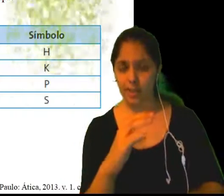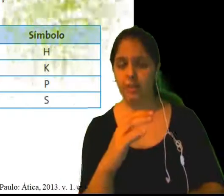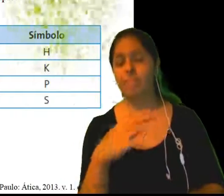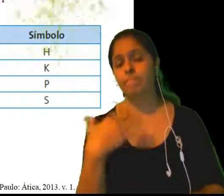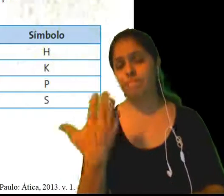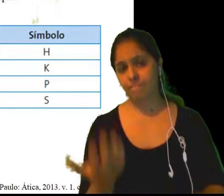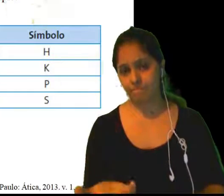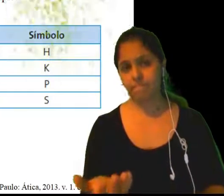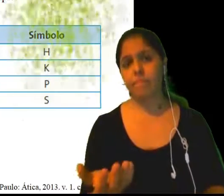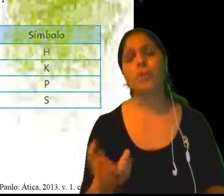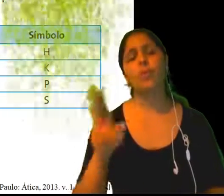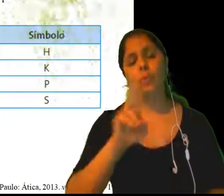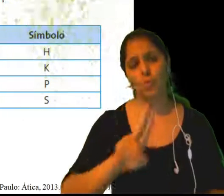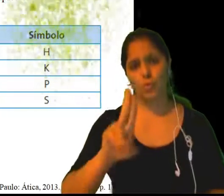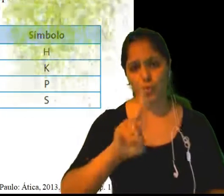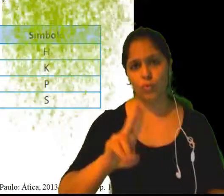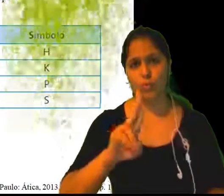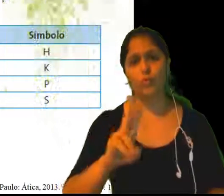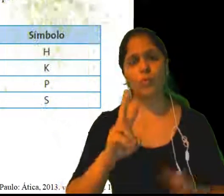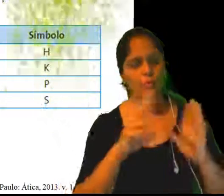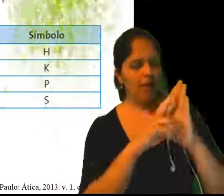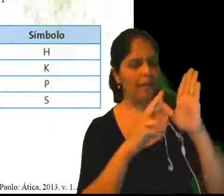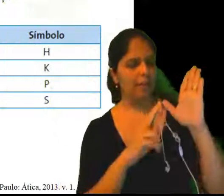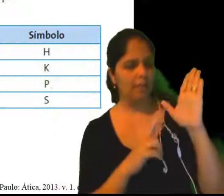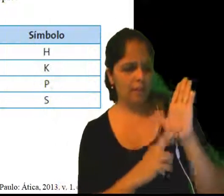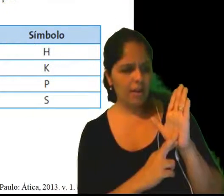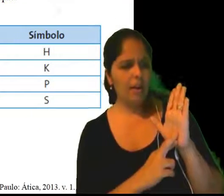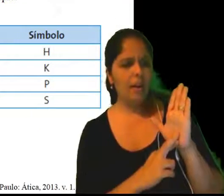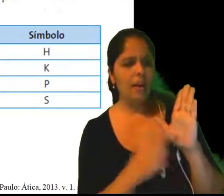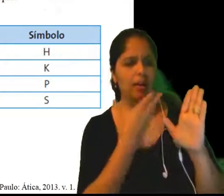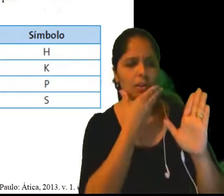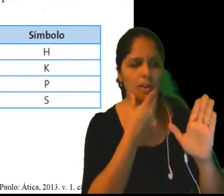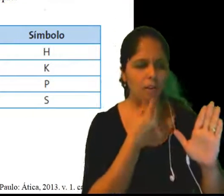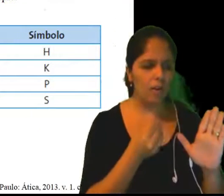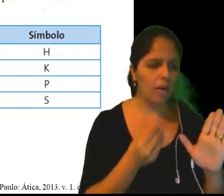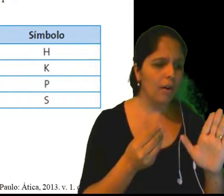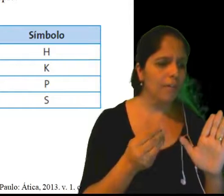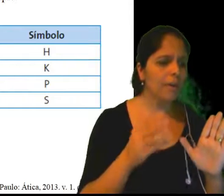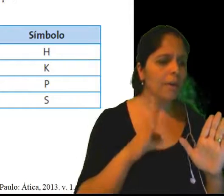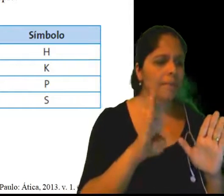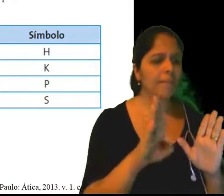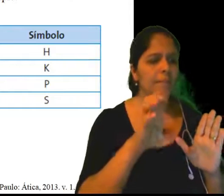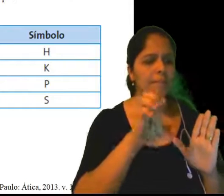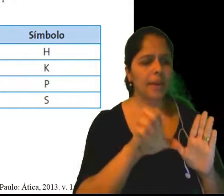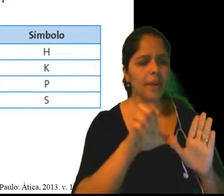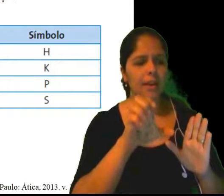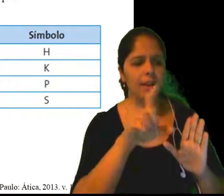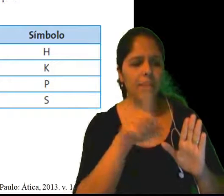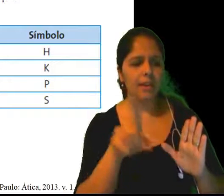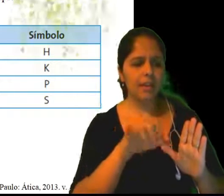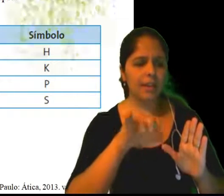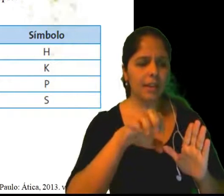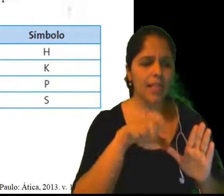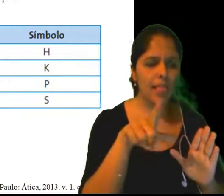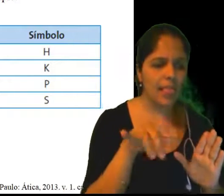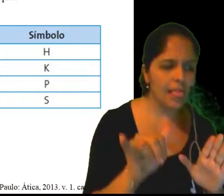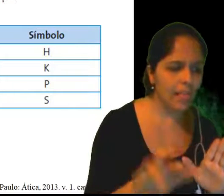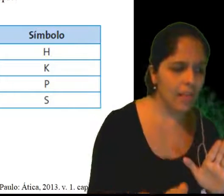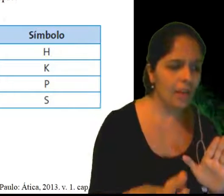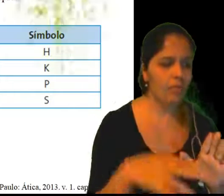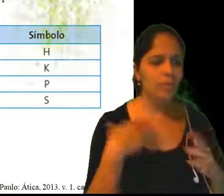também como IUPAC, adotou as regras propostas por Berzelius em